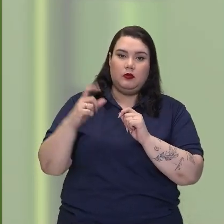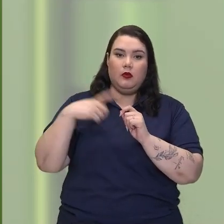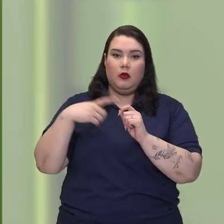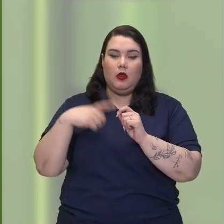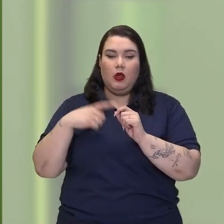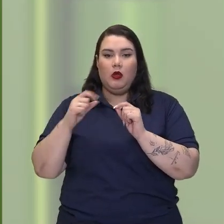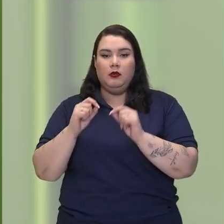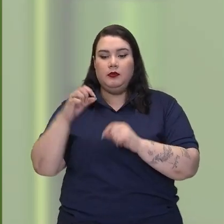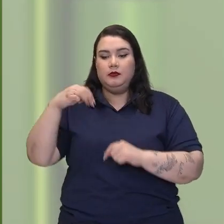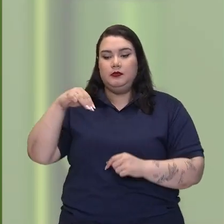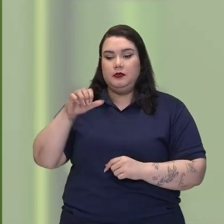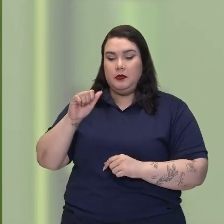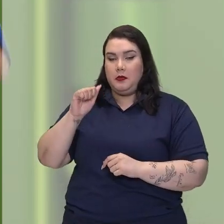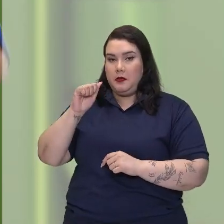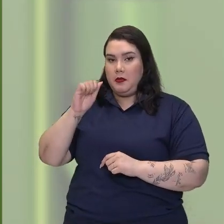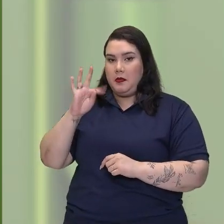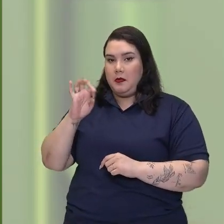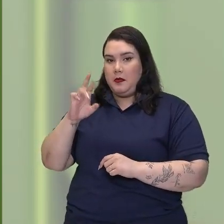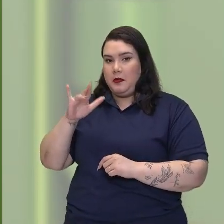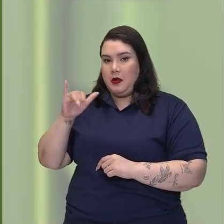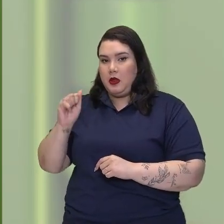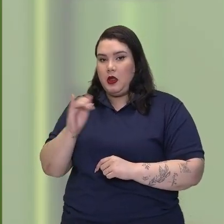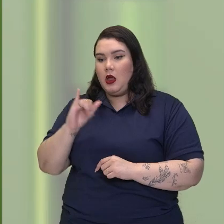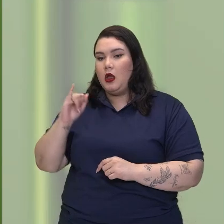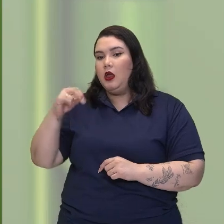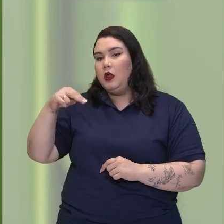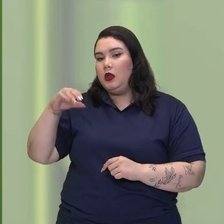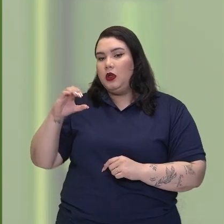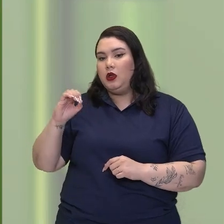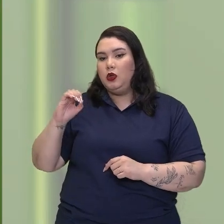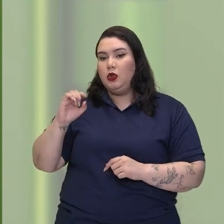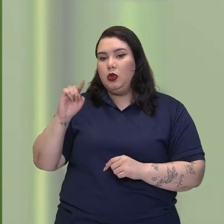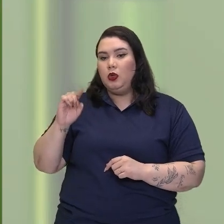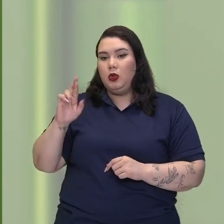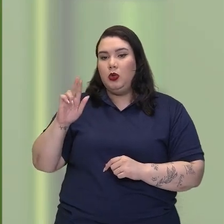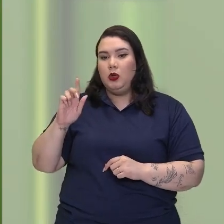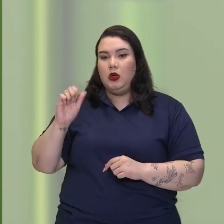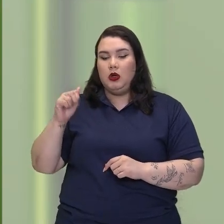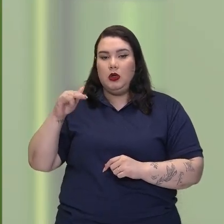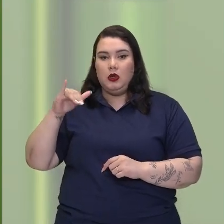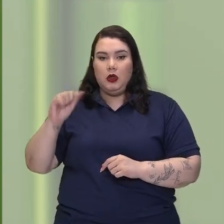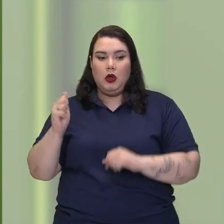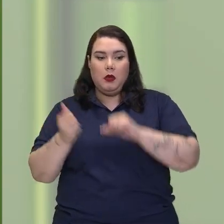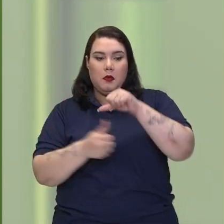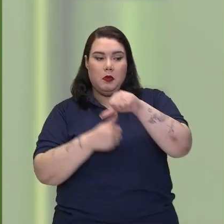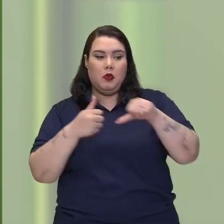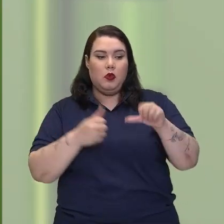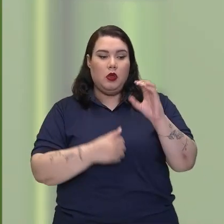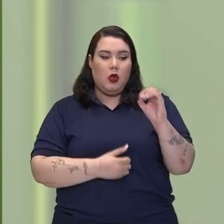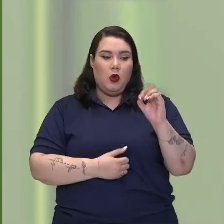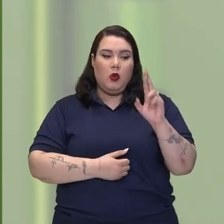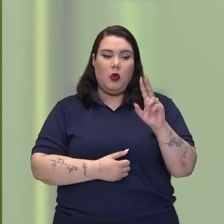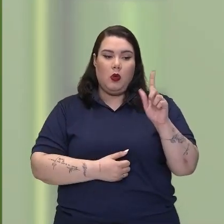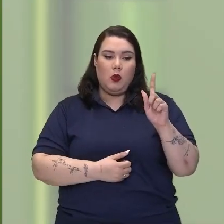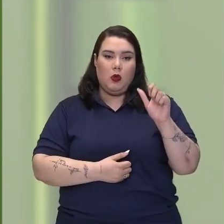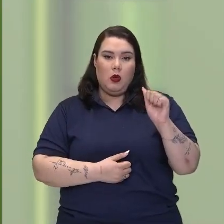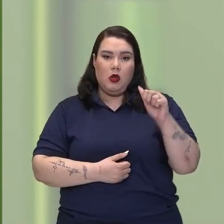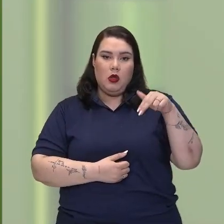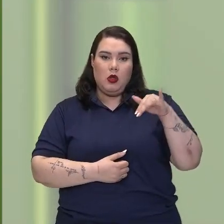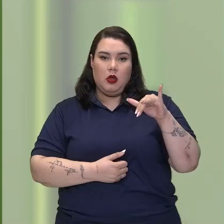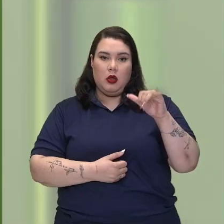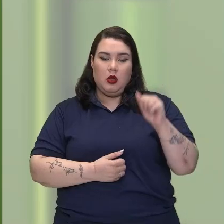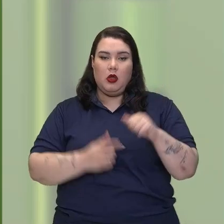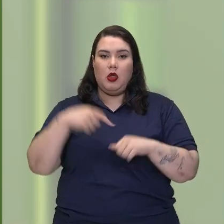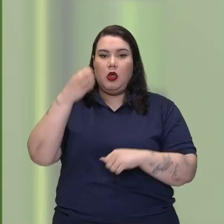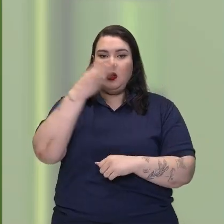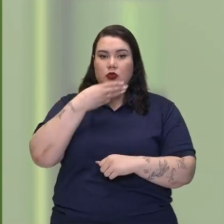matéria inorgânica, através do processo de fotossíntese, se transforma em matéria orgânica, que é justamente o açúcar, a glicose